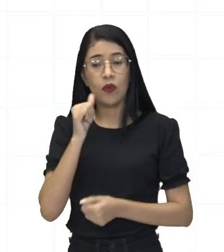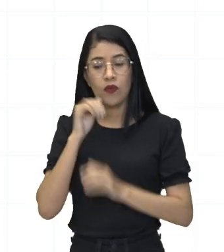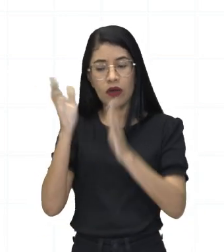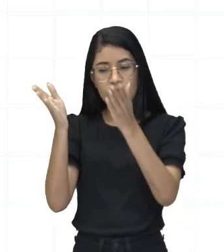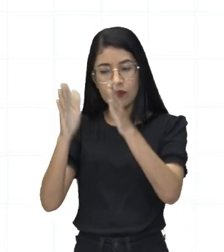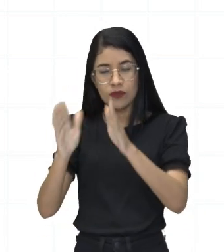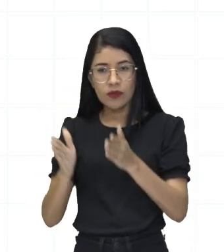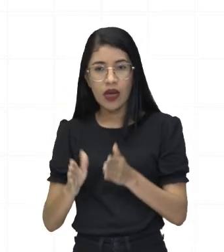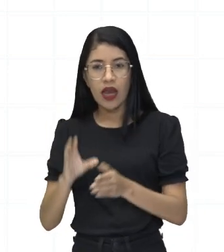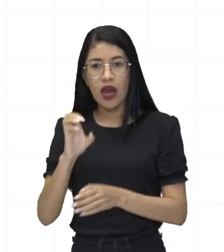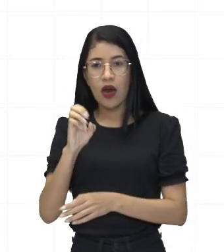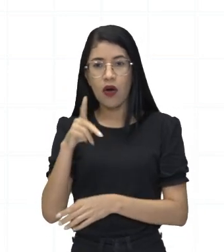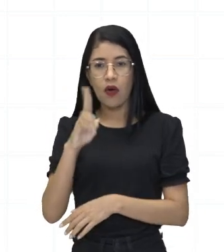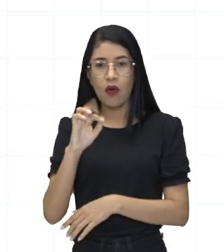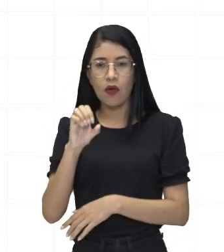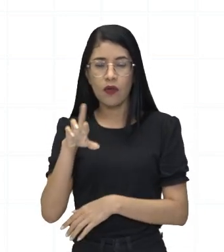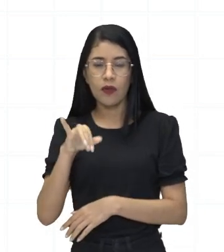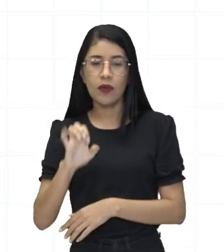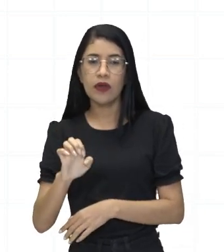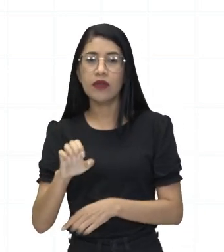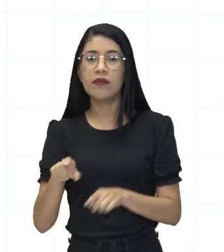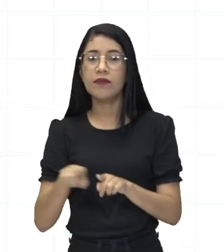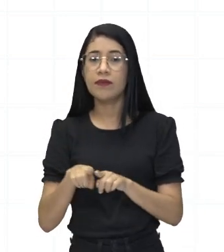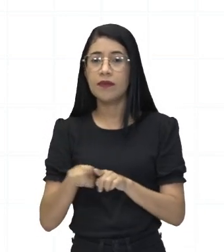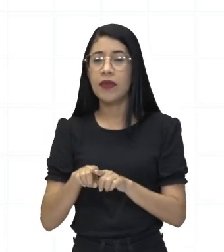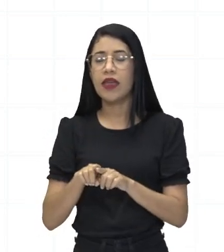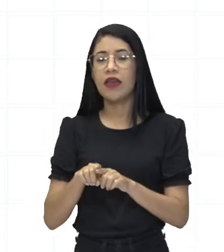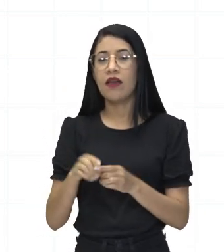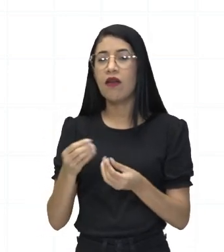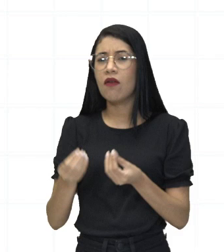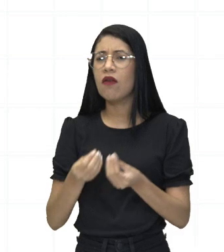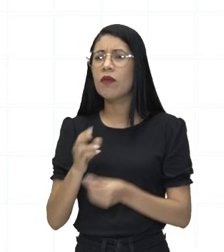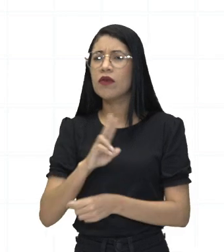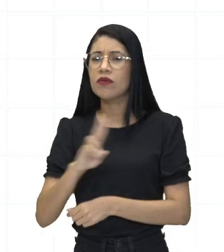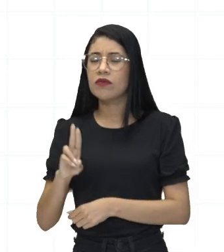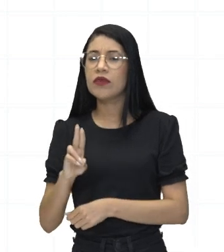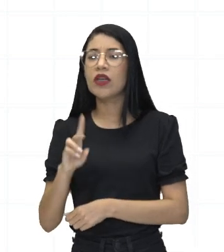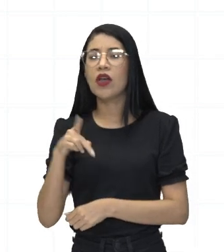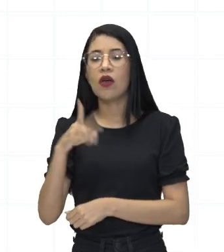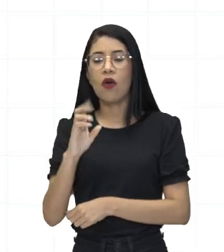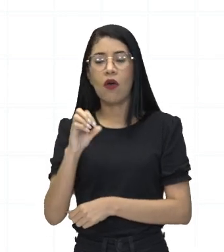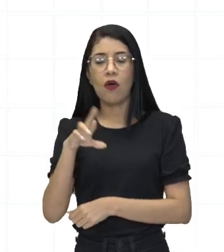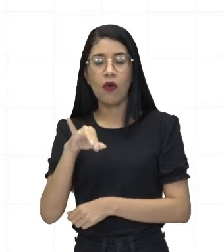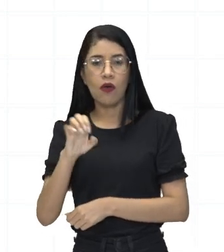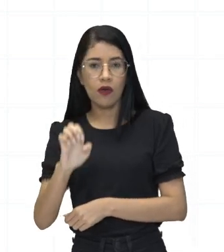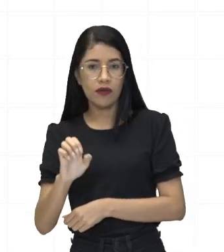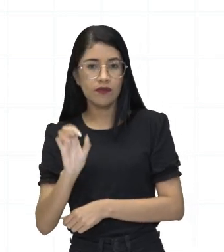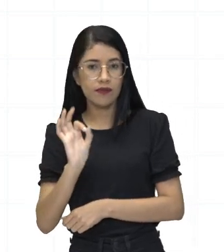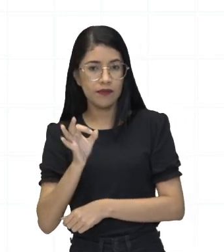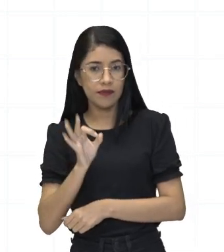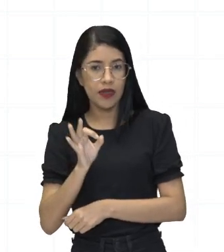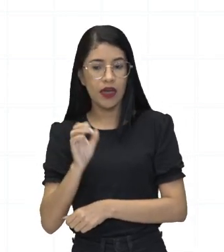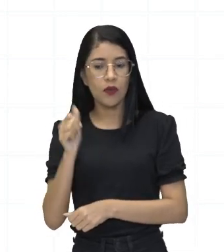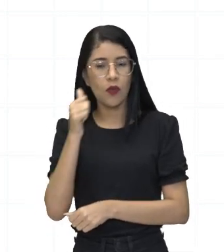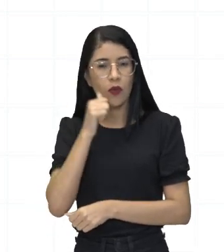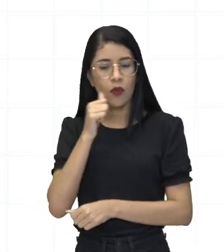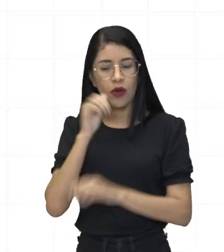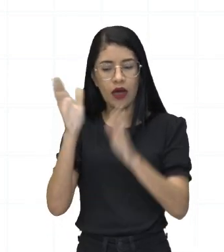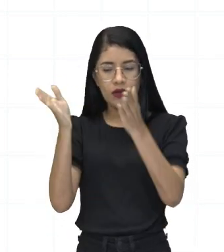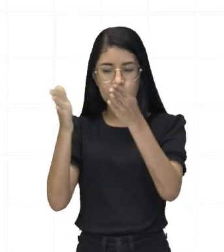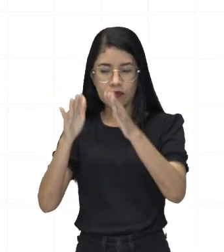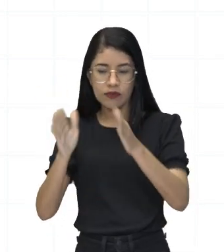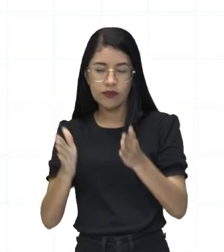core. Como eram chamadas as esculturas femininas? Core, tá? É possível